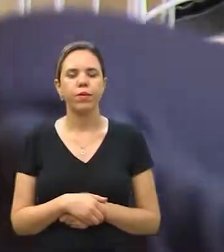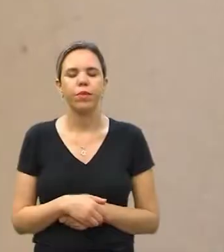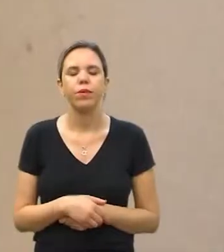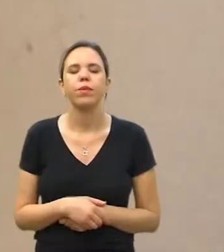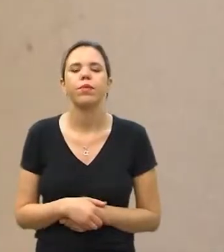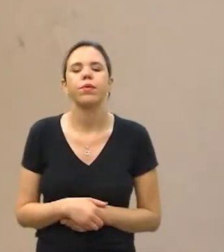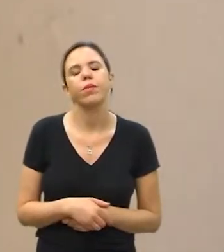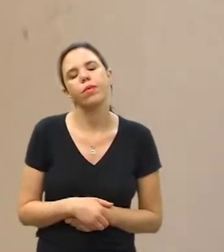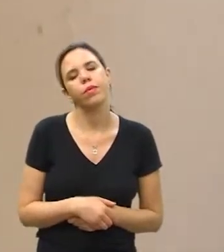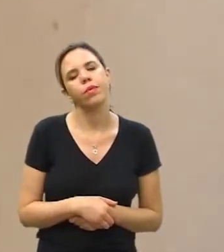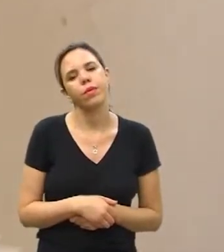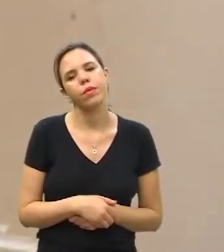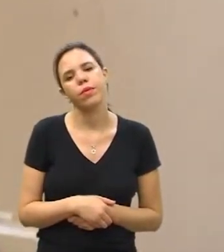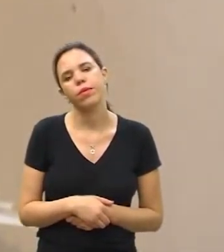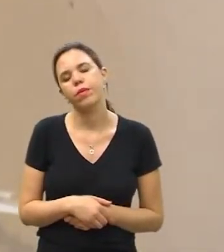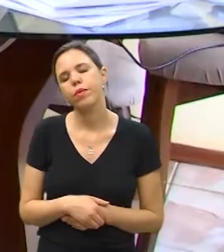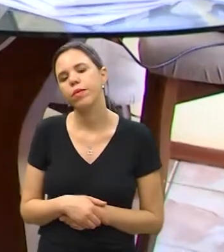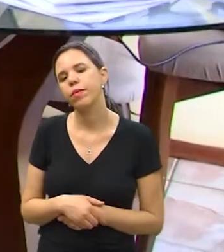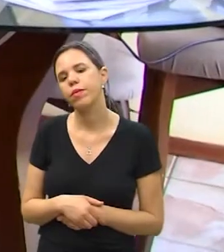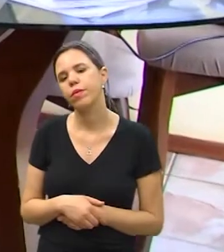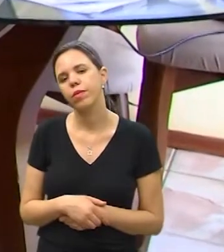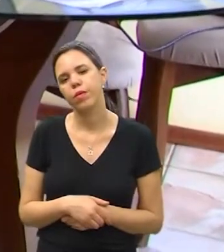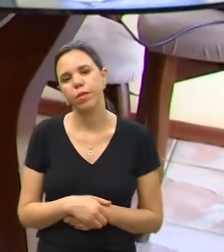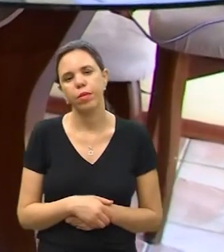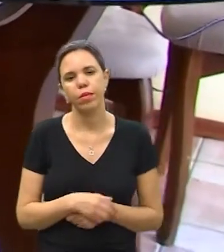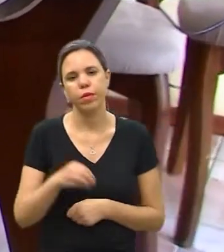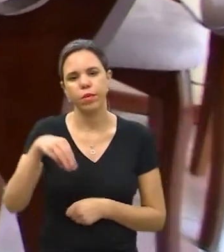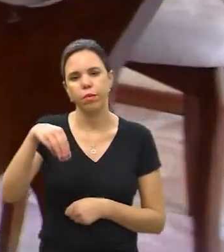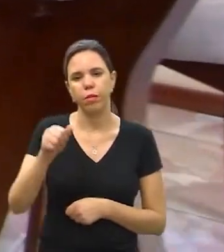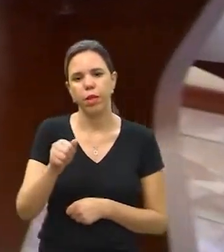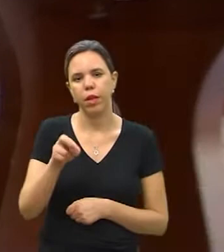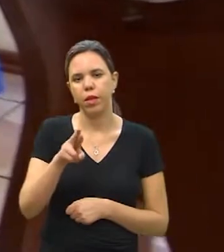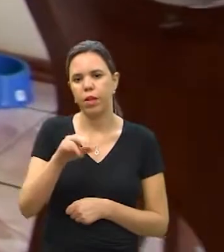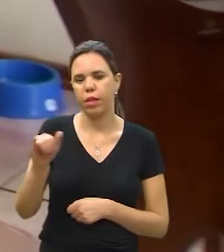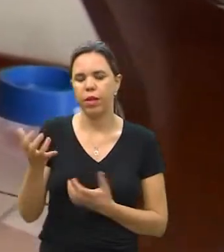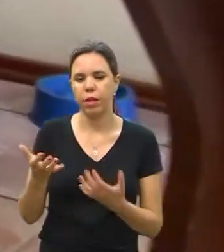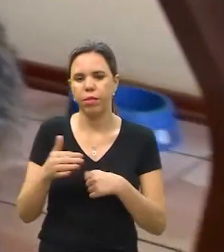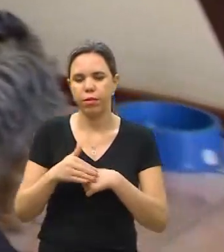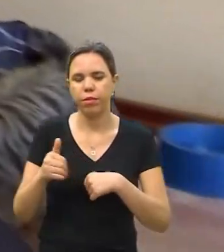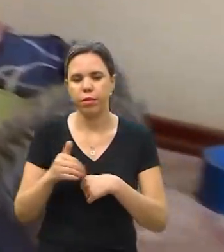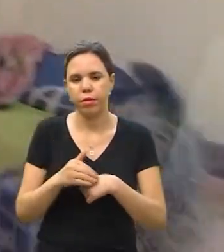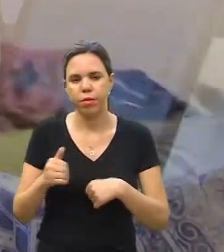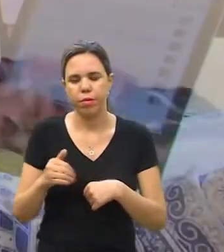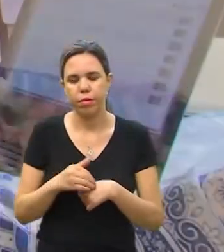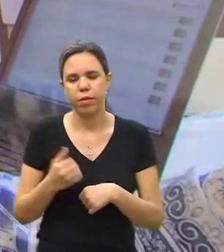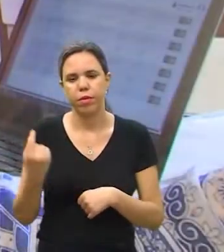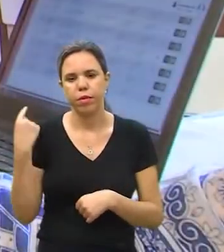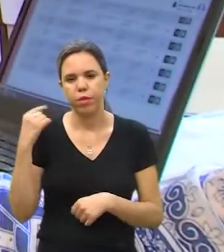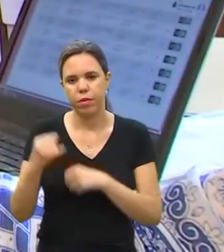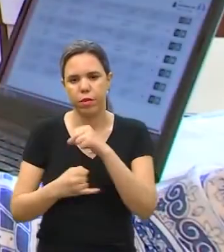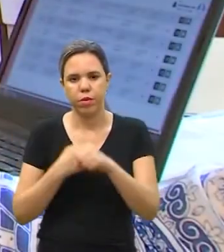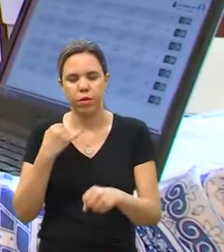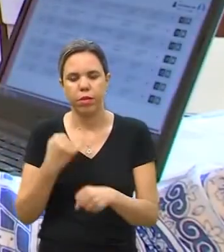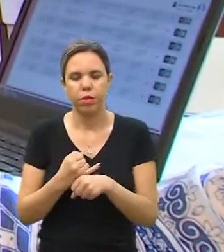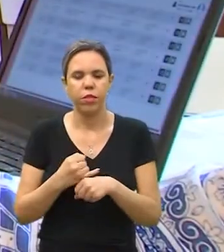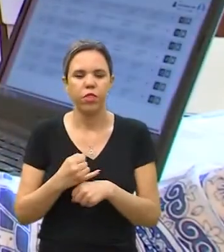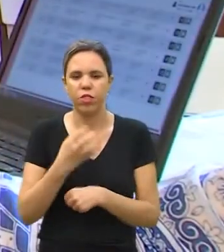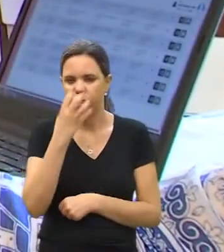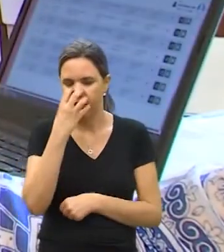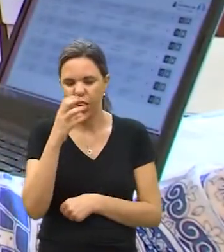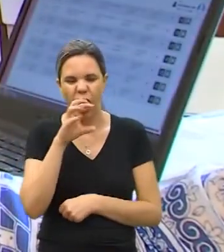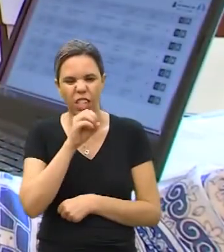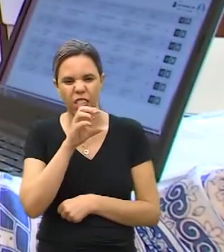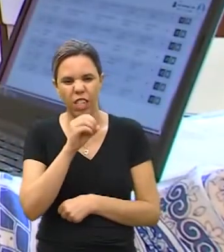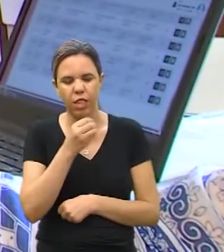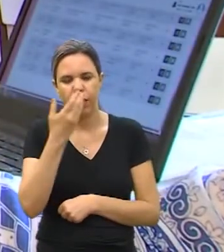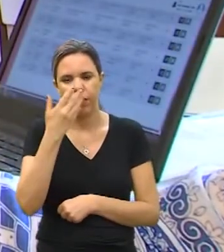Pronto, Tico. Beleza? E a Marie quer muito carinho. Quando tinha os plantões lá, um cachorro de repente latindo,